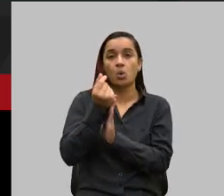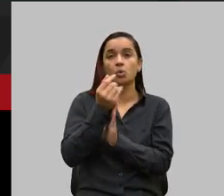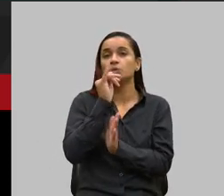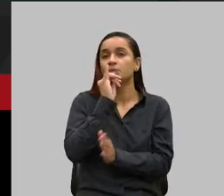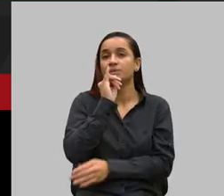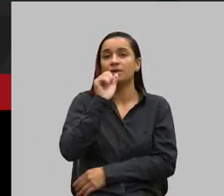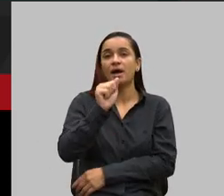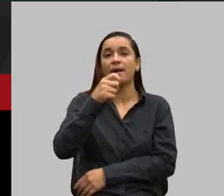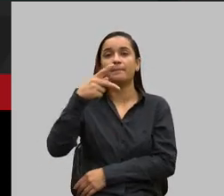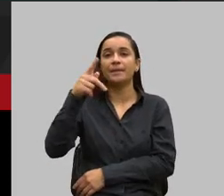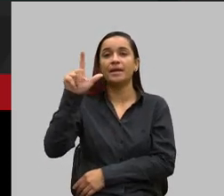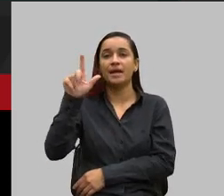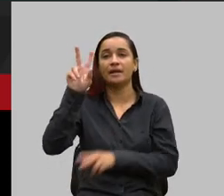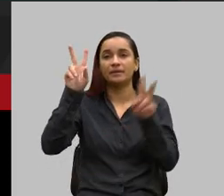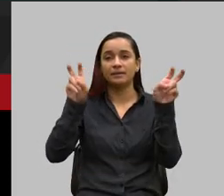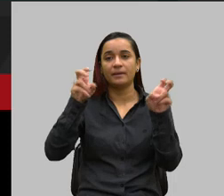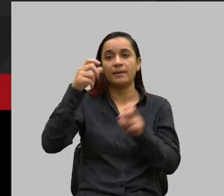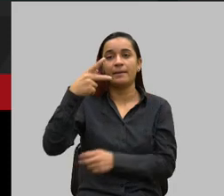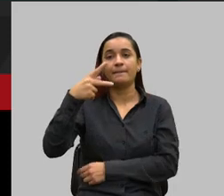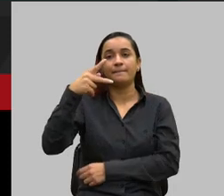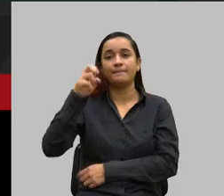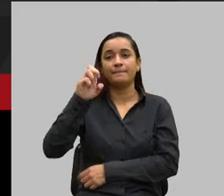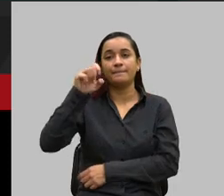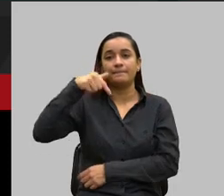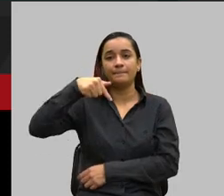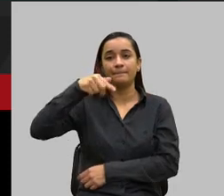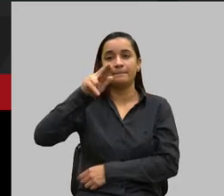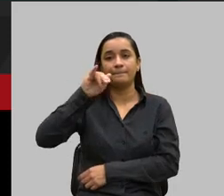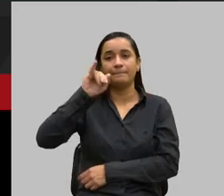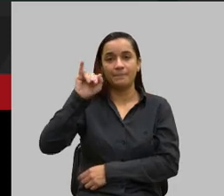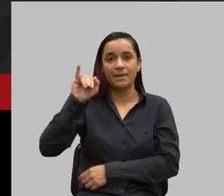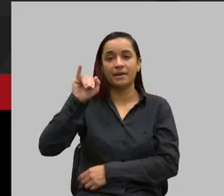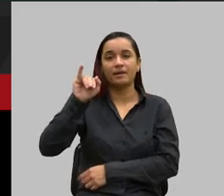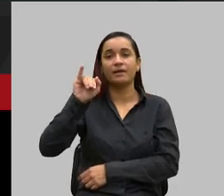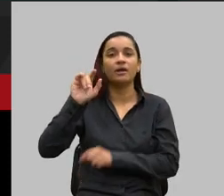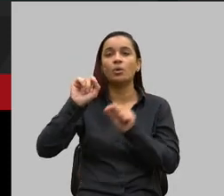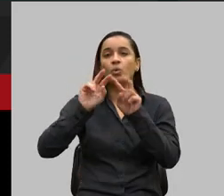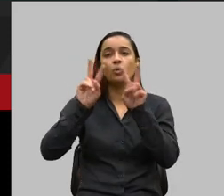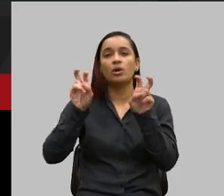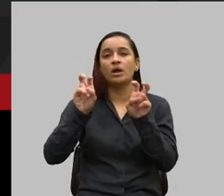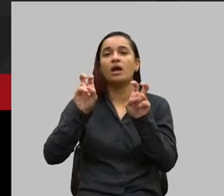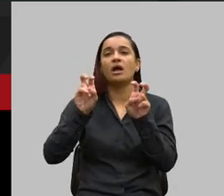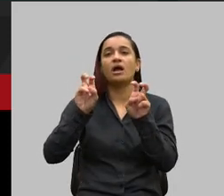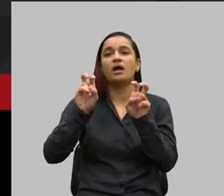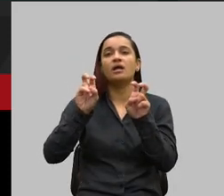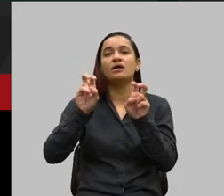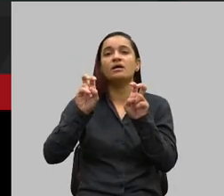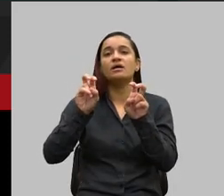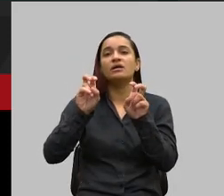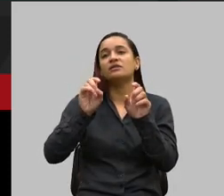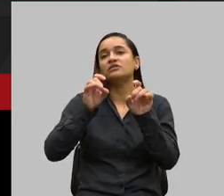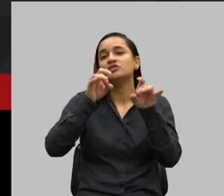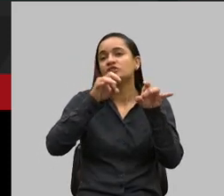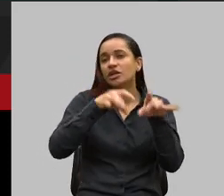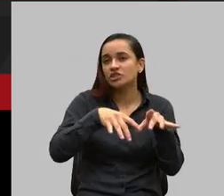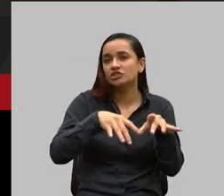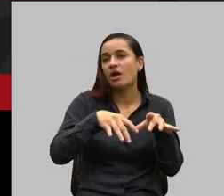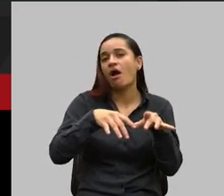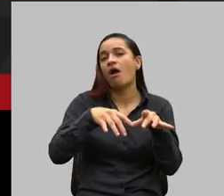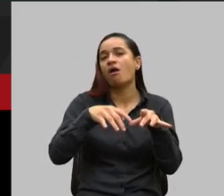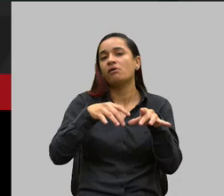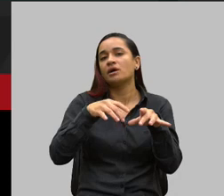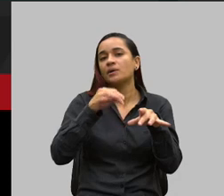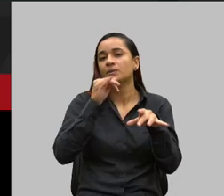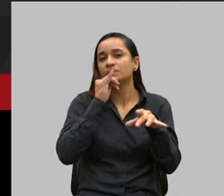efetivamente fazer o pequ deixar de ser uma commodity que infelizmente pouco